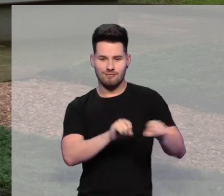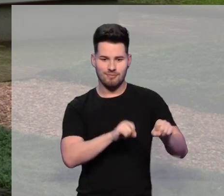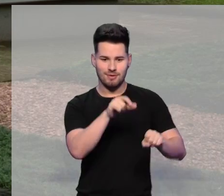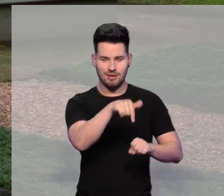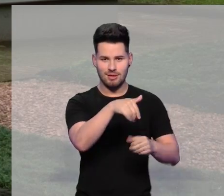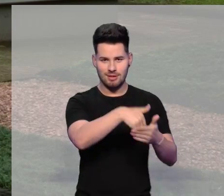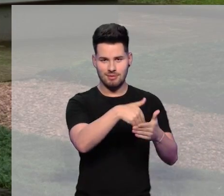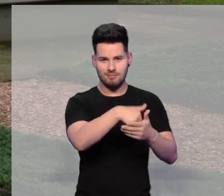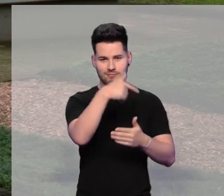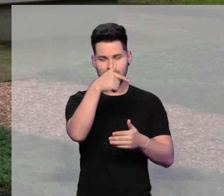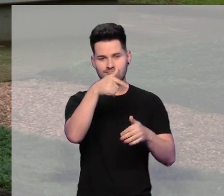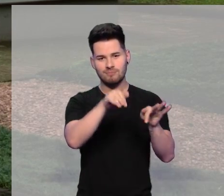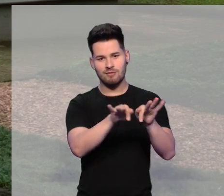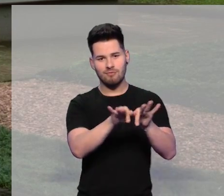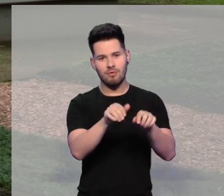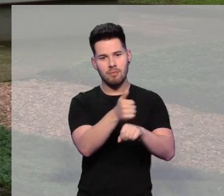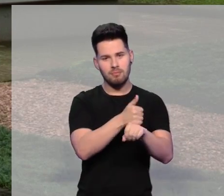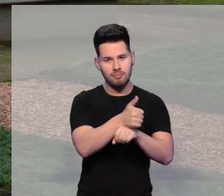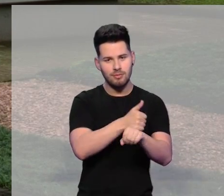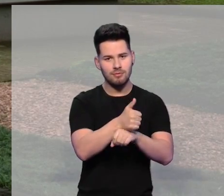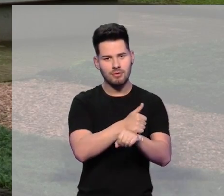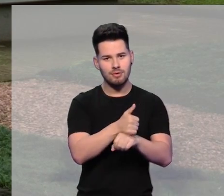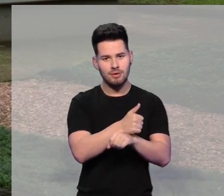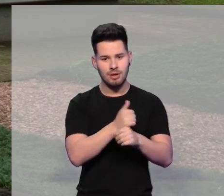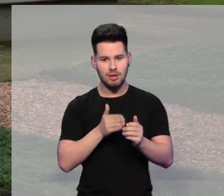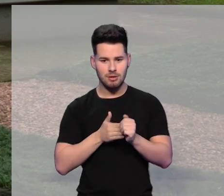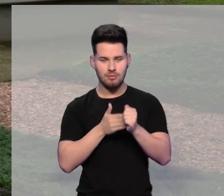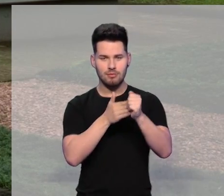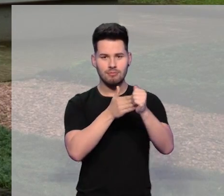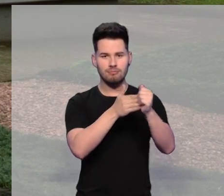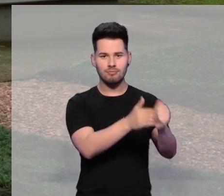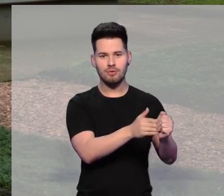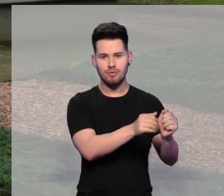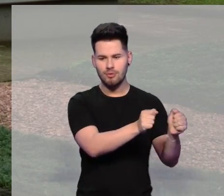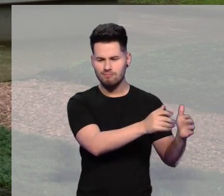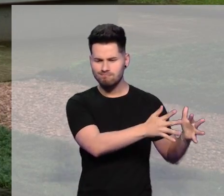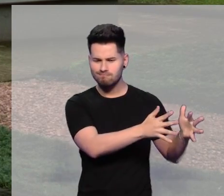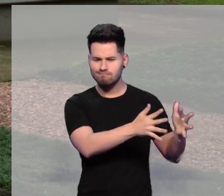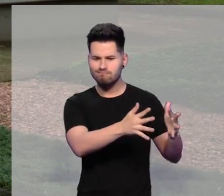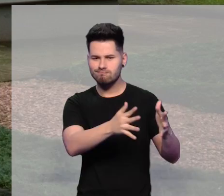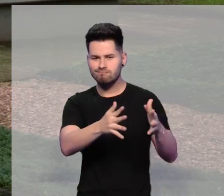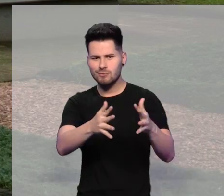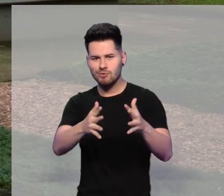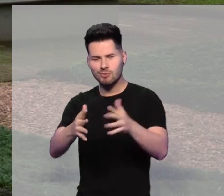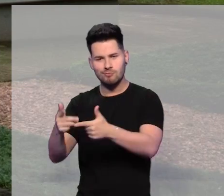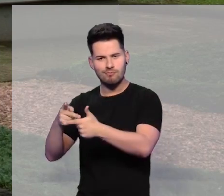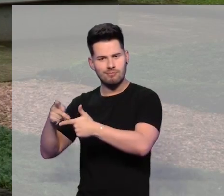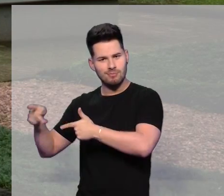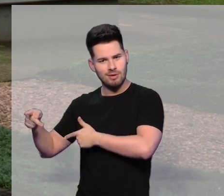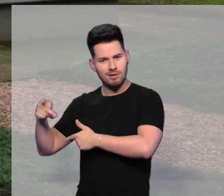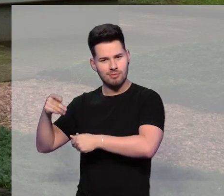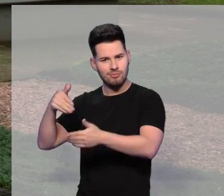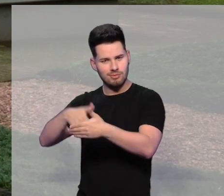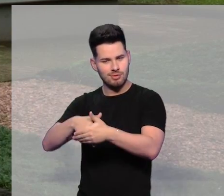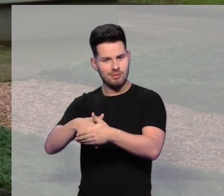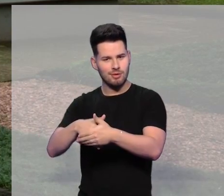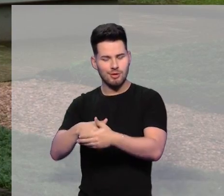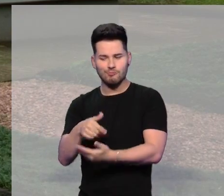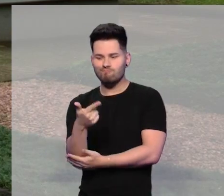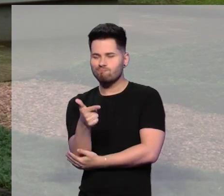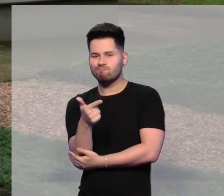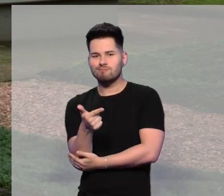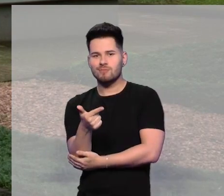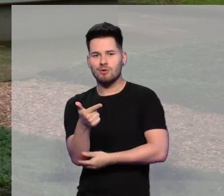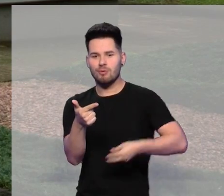a formação que eu tive aqui dentro da Universidade Fevale, os profissionais que me acompanharam durante todo esse tempo aqui